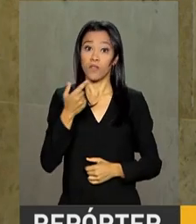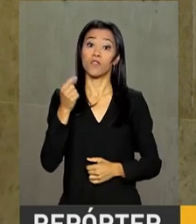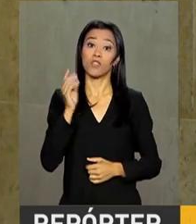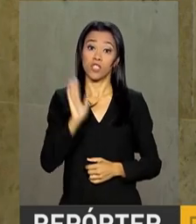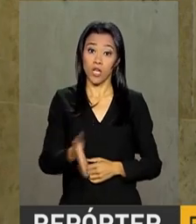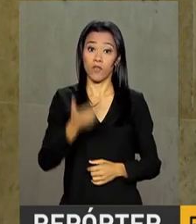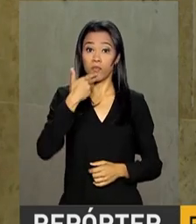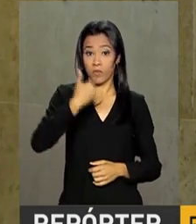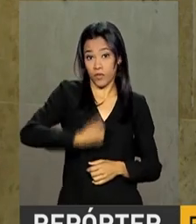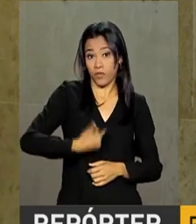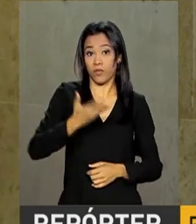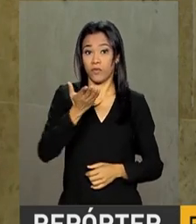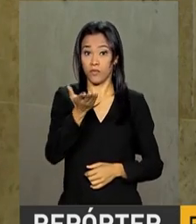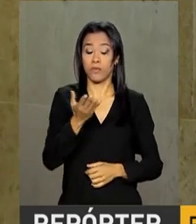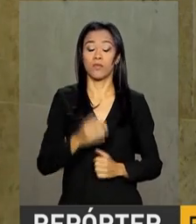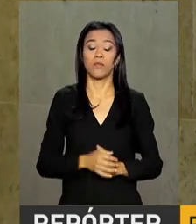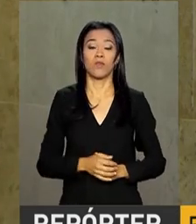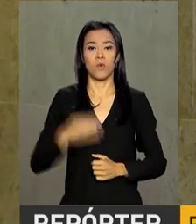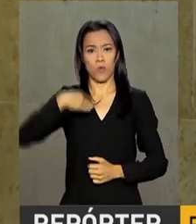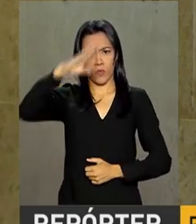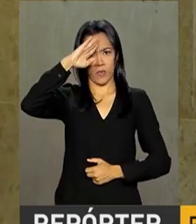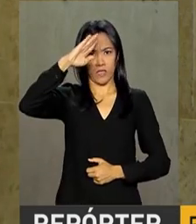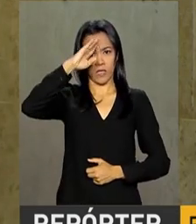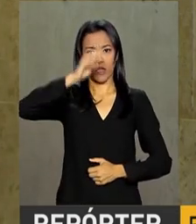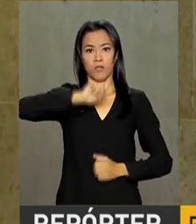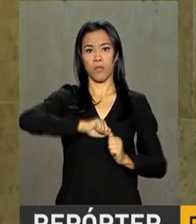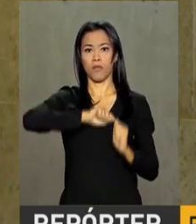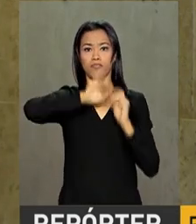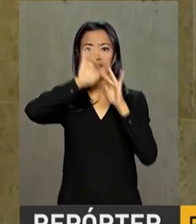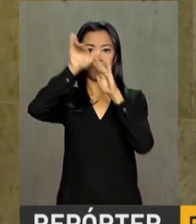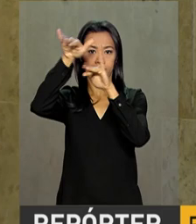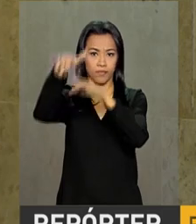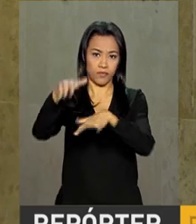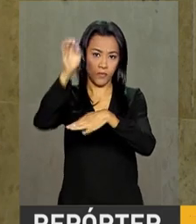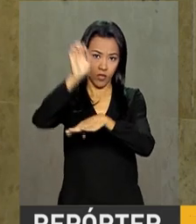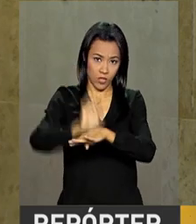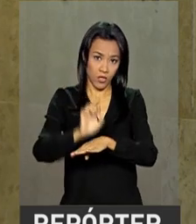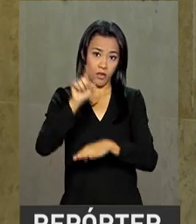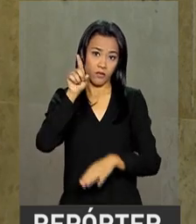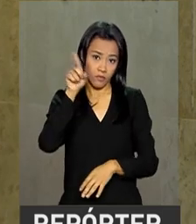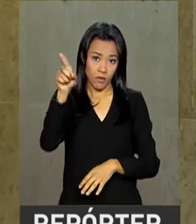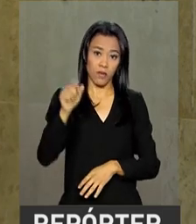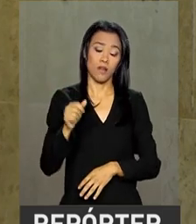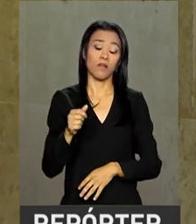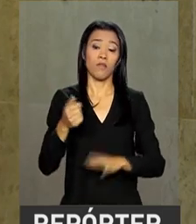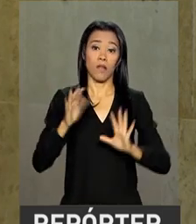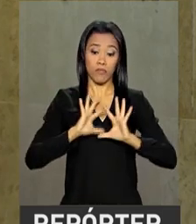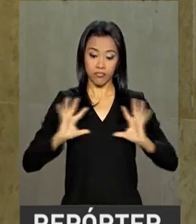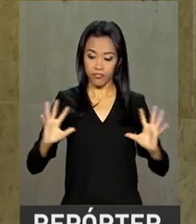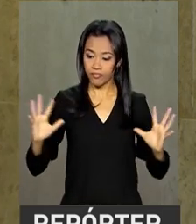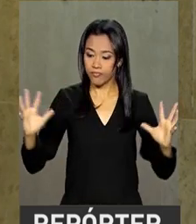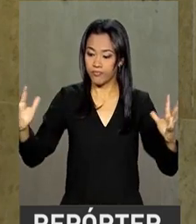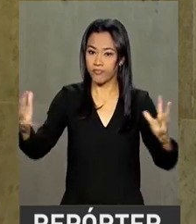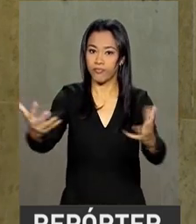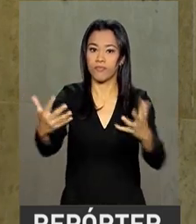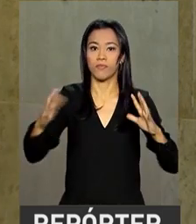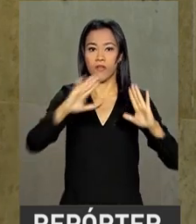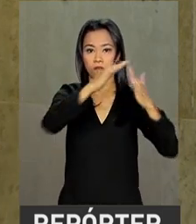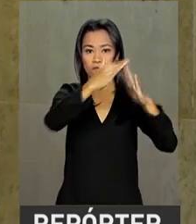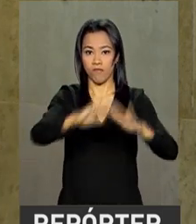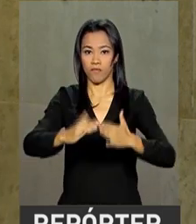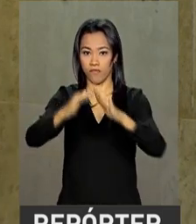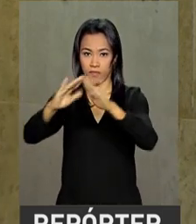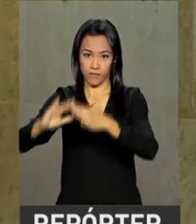de mais forças necessárias para que seja feito um cerco na rocinha e com isso deverão do